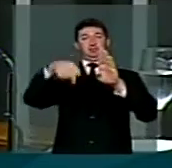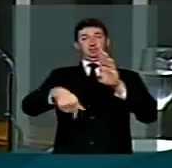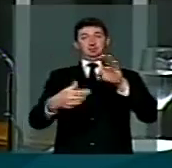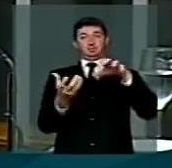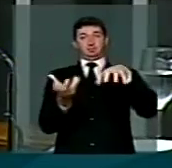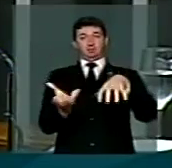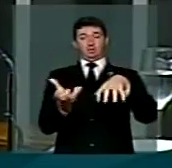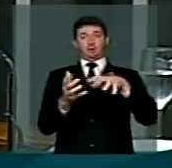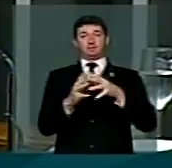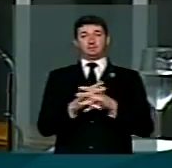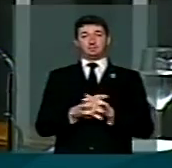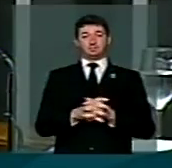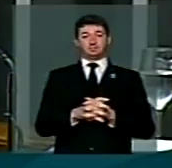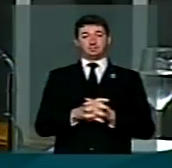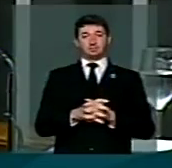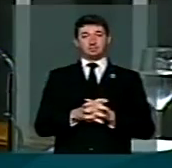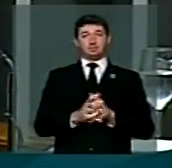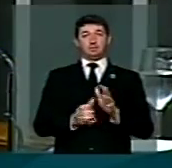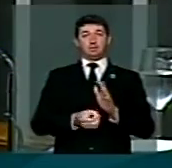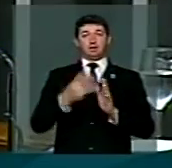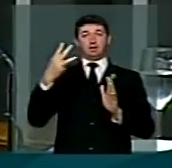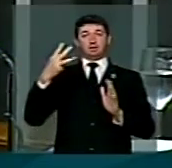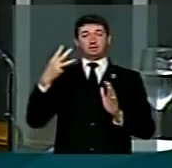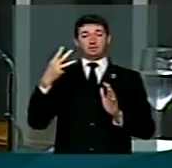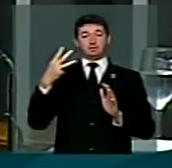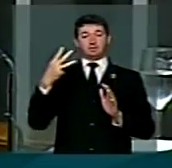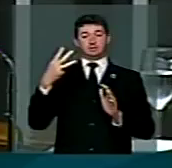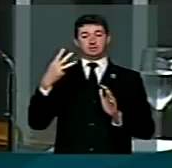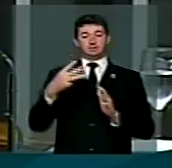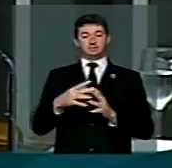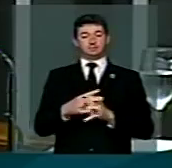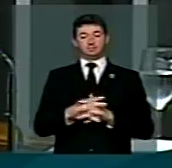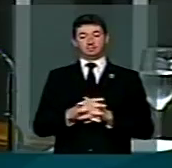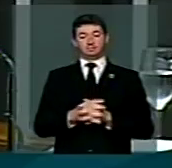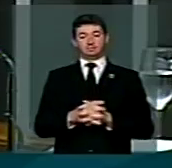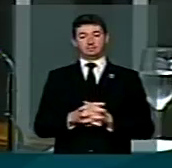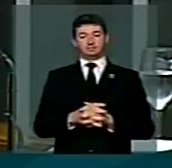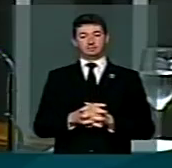Congresso Nacional por 3 vezes.